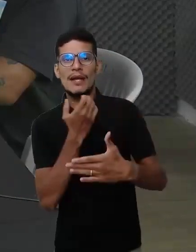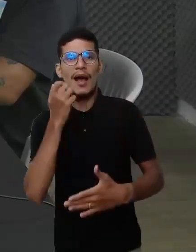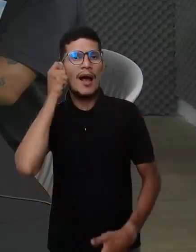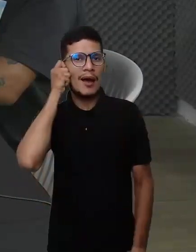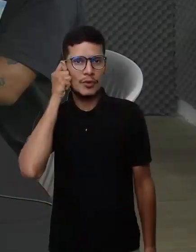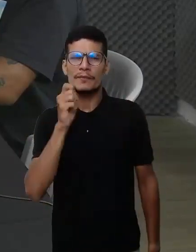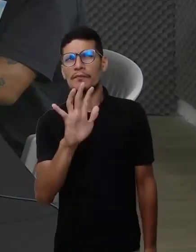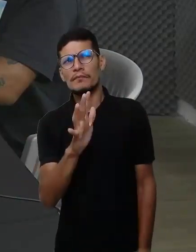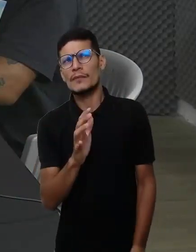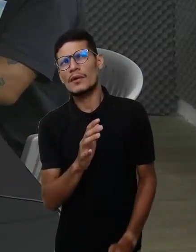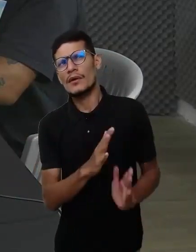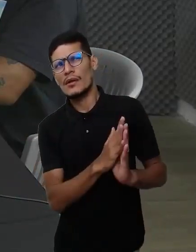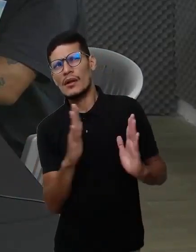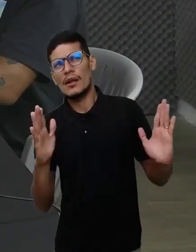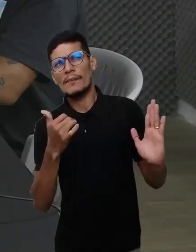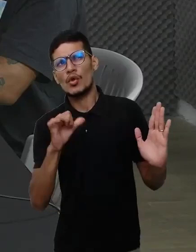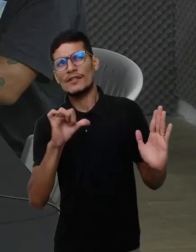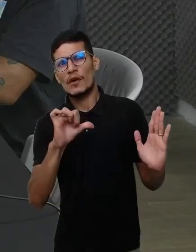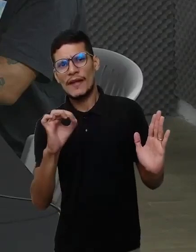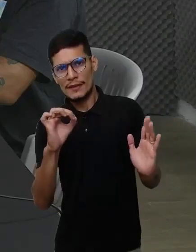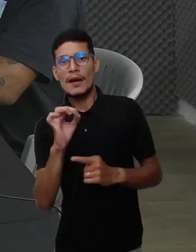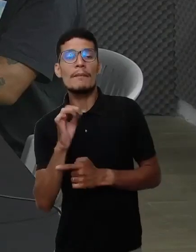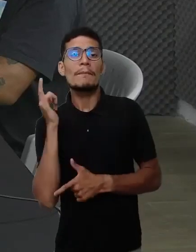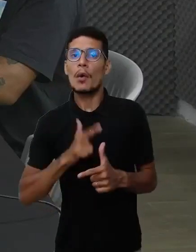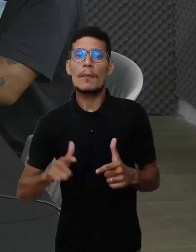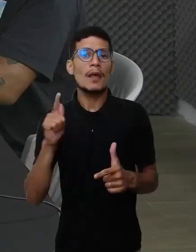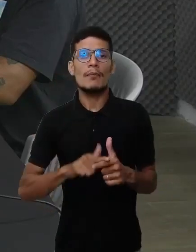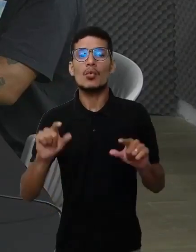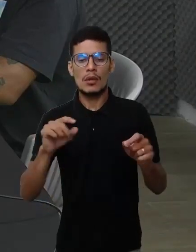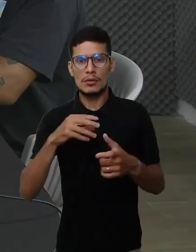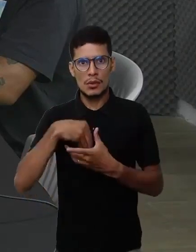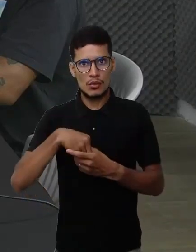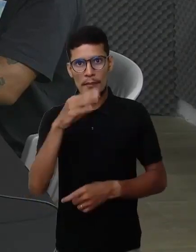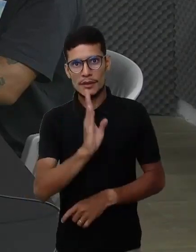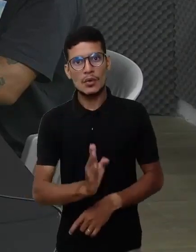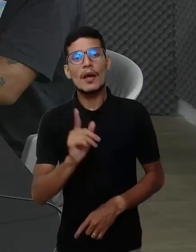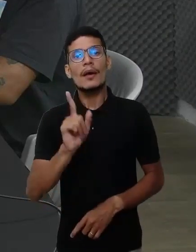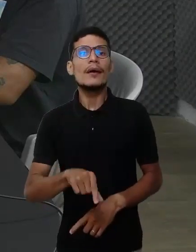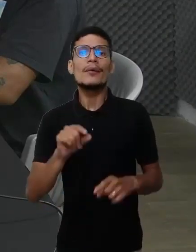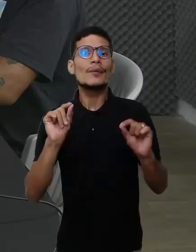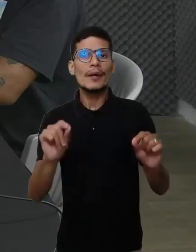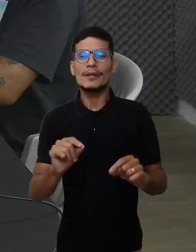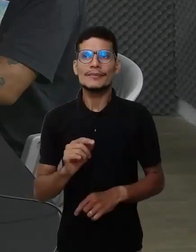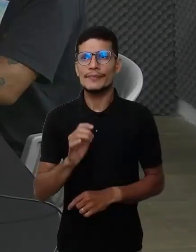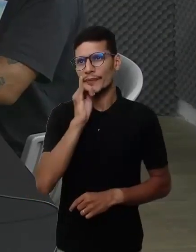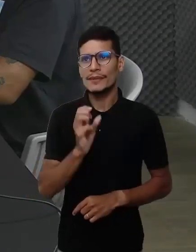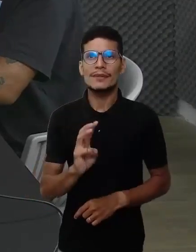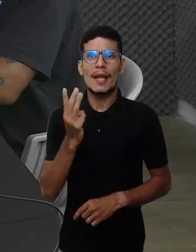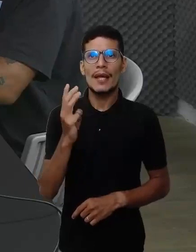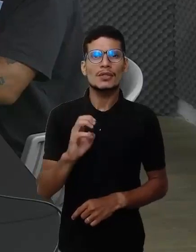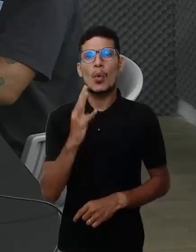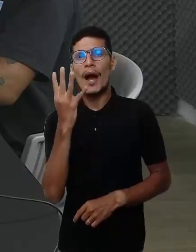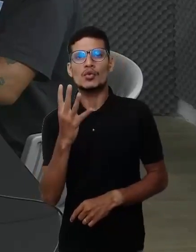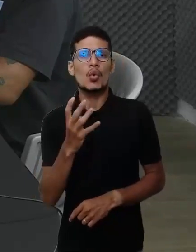de 90, o nosso grande problema era, no caso do Brasil, o fato de que 3 ou 4 homens brancos